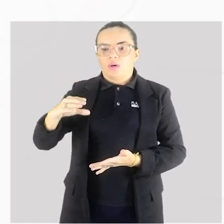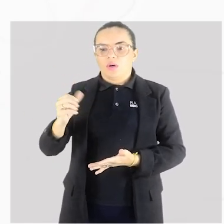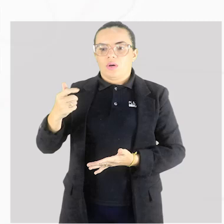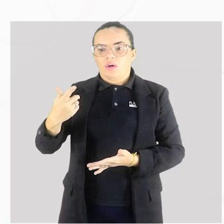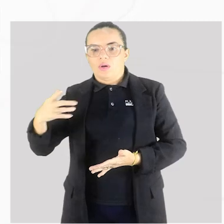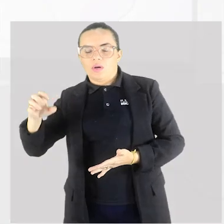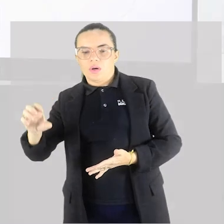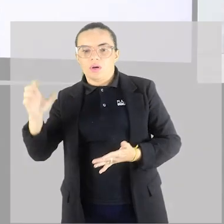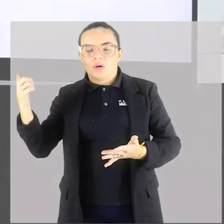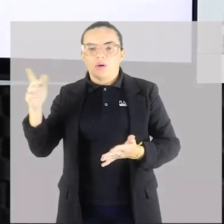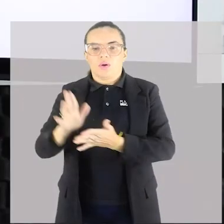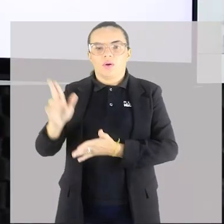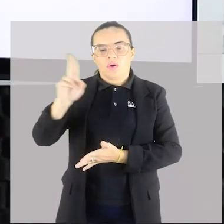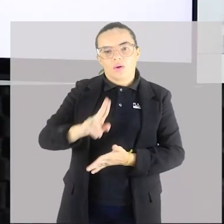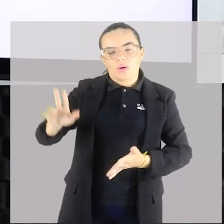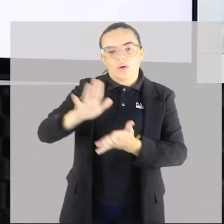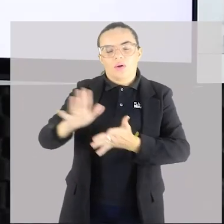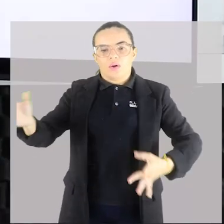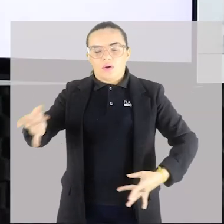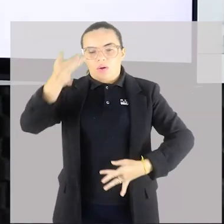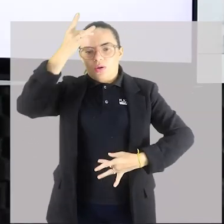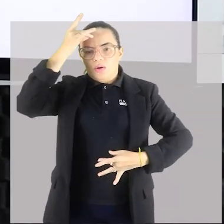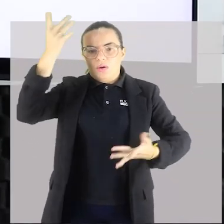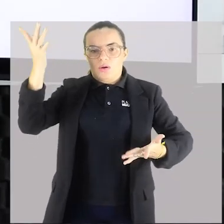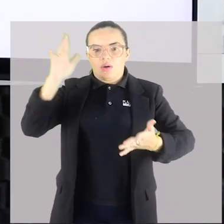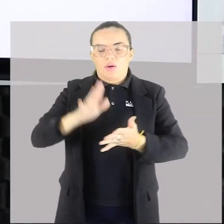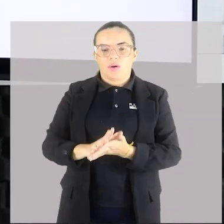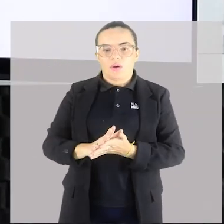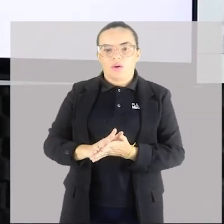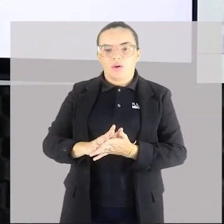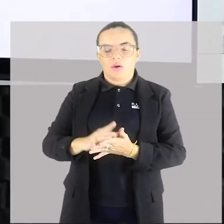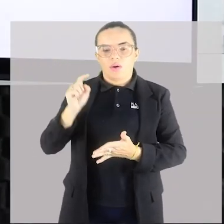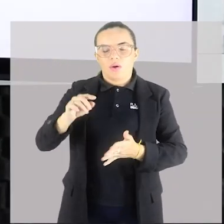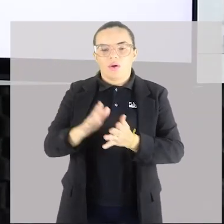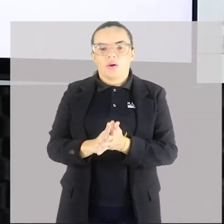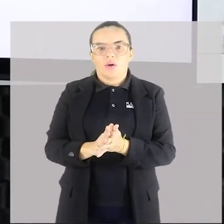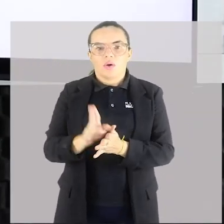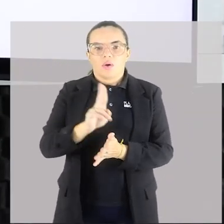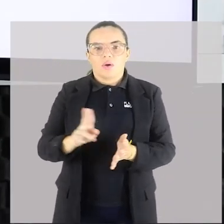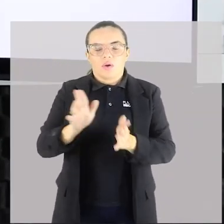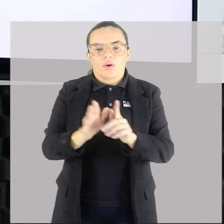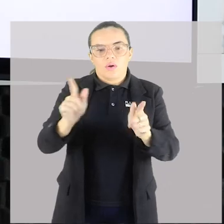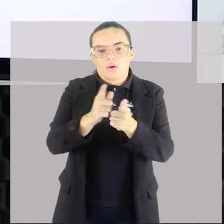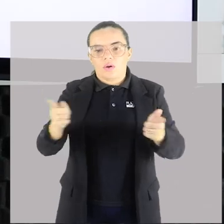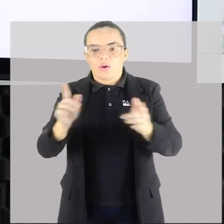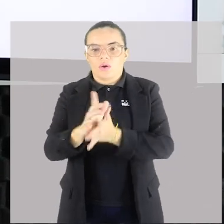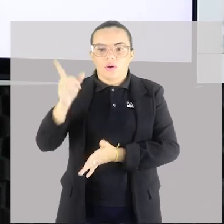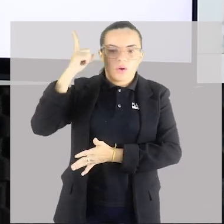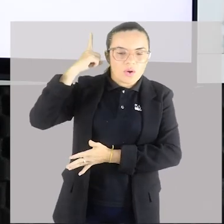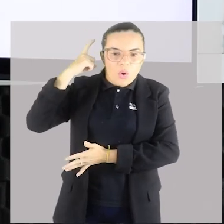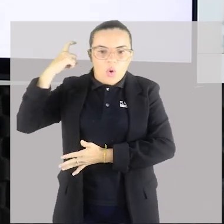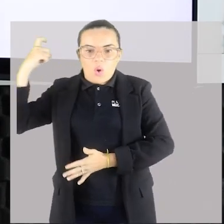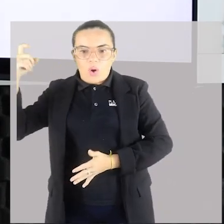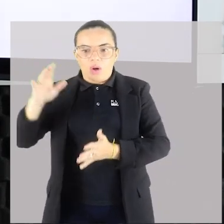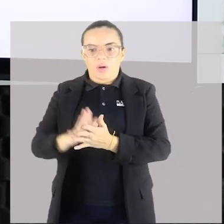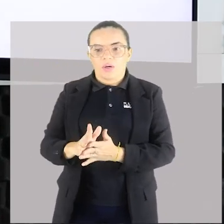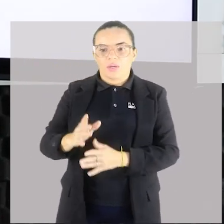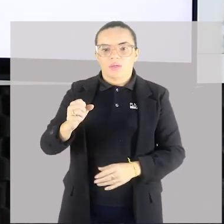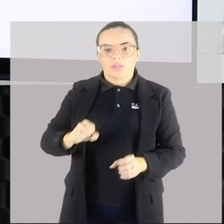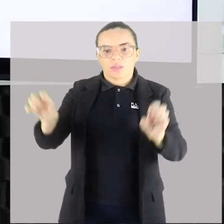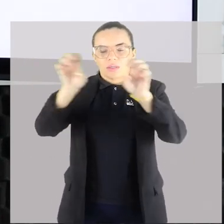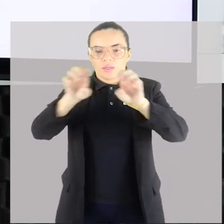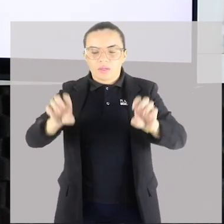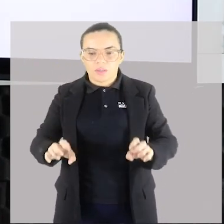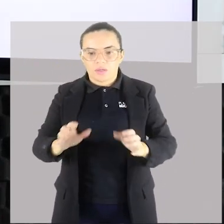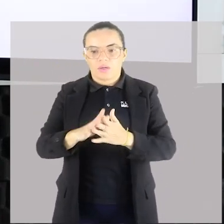mas utiliza muita música, e para a utilização dos sons nas suas estruturas de happening. As peças sonoras